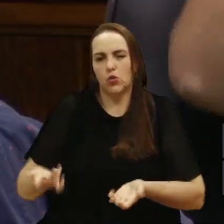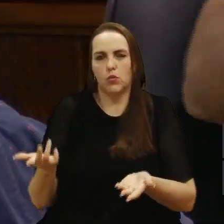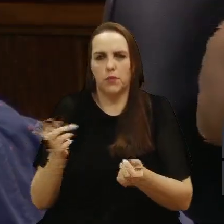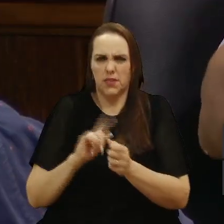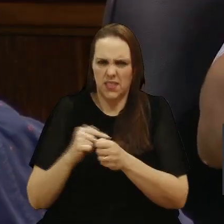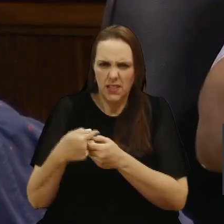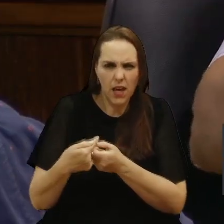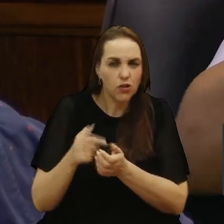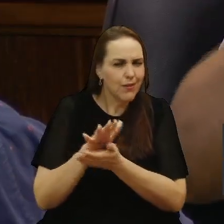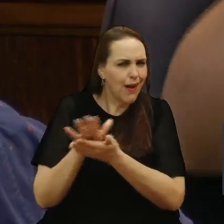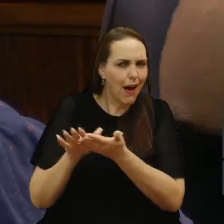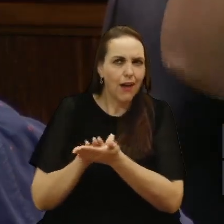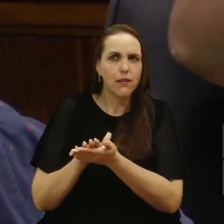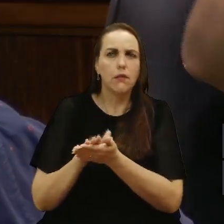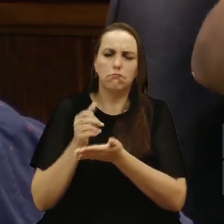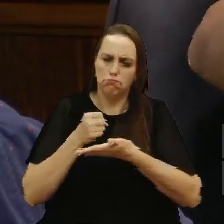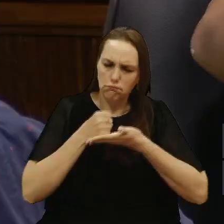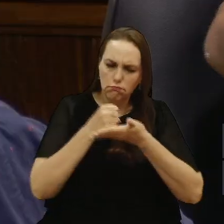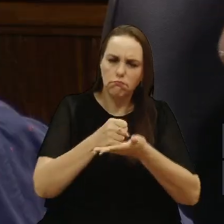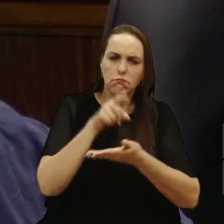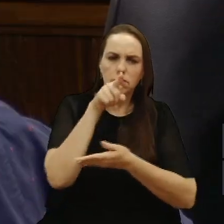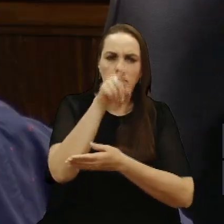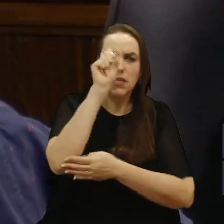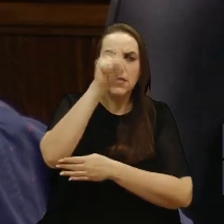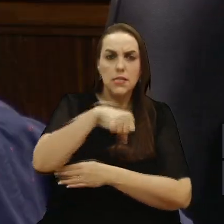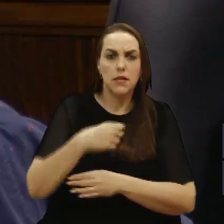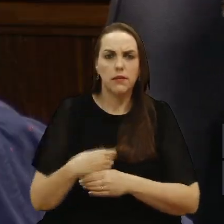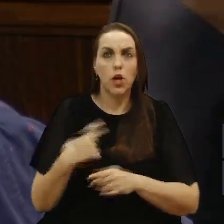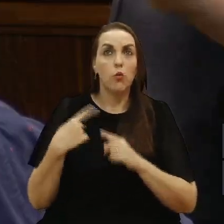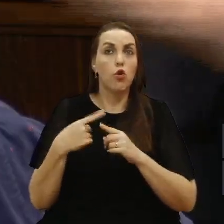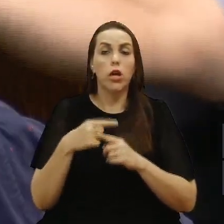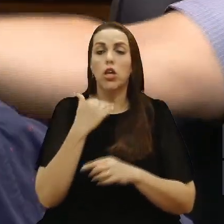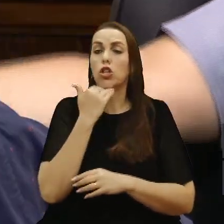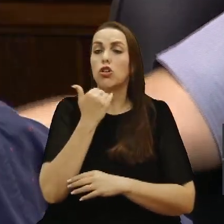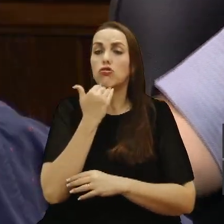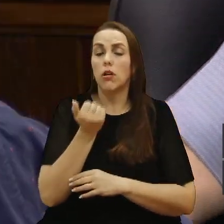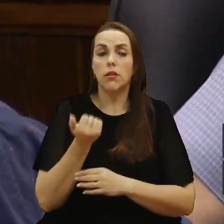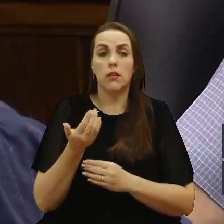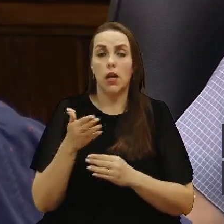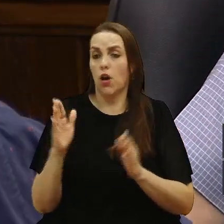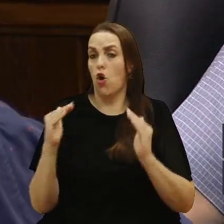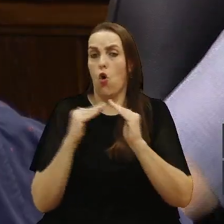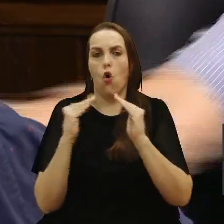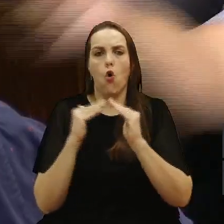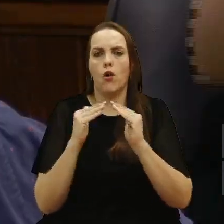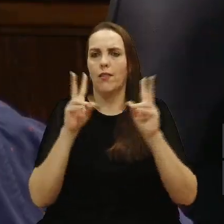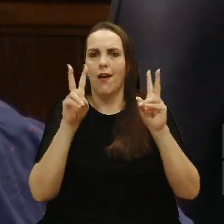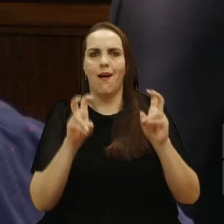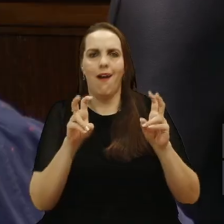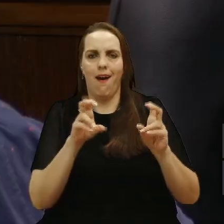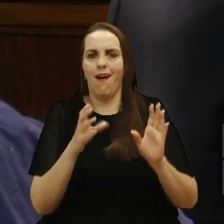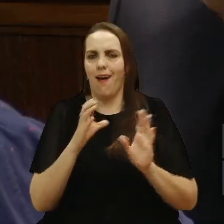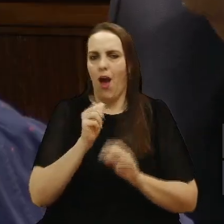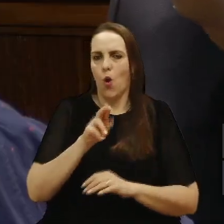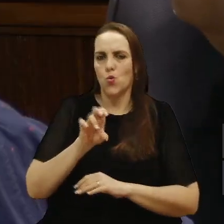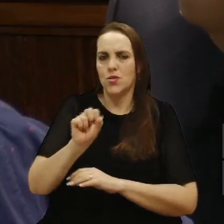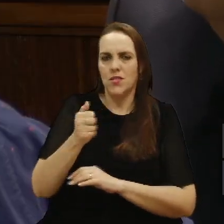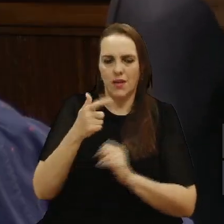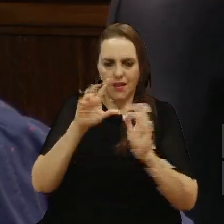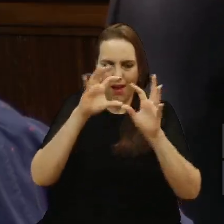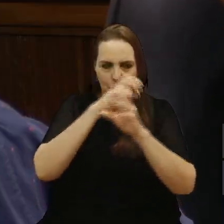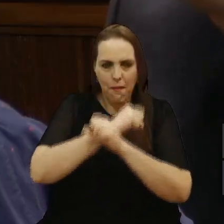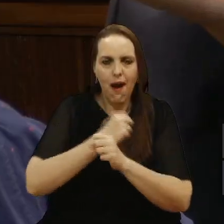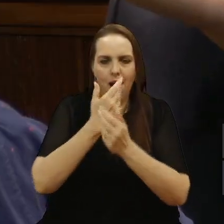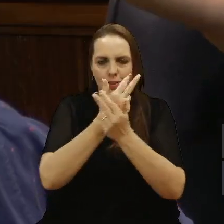nós estamos com a senhora, porque não adianta dizer que é a favor de uma causa votando contra. Não adianta dizer que eu sou a favor